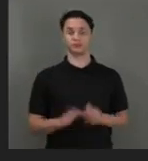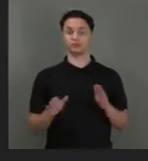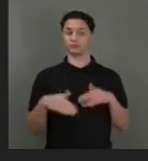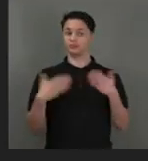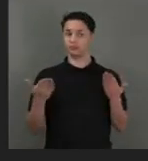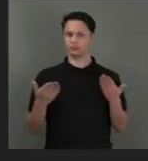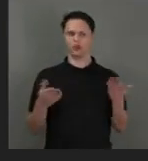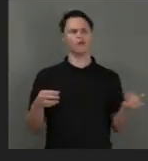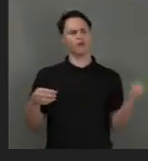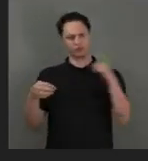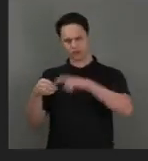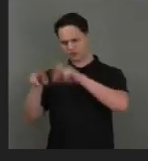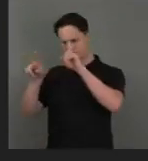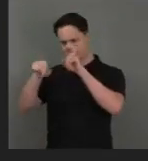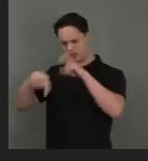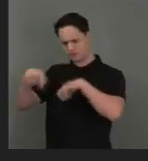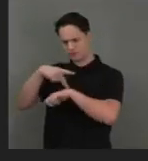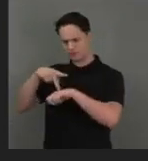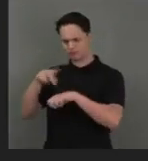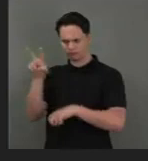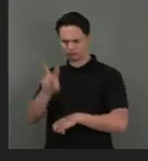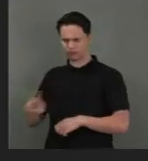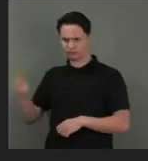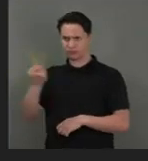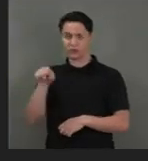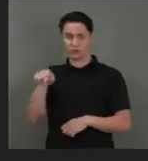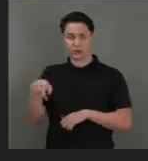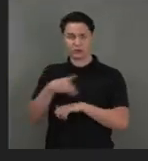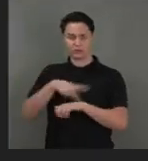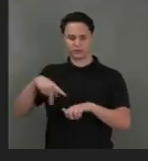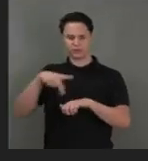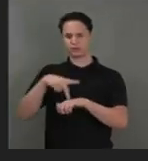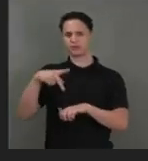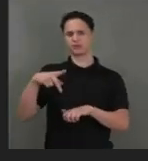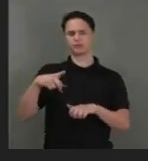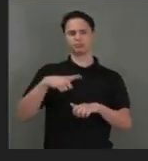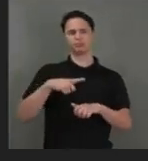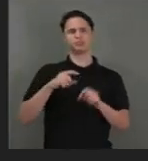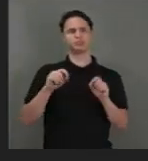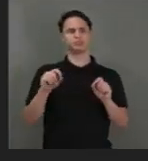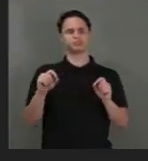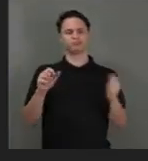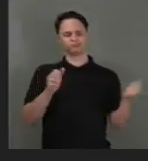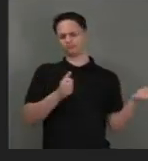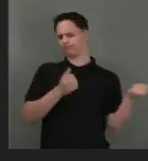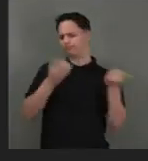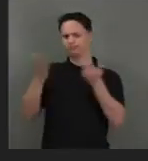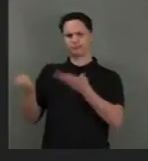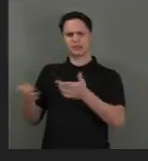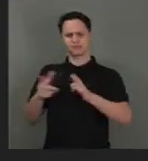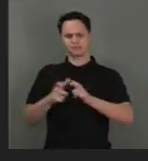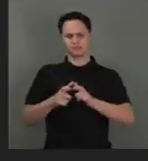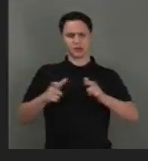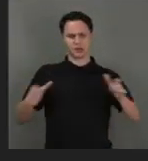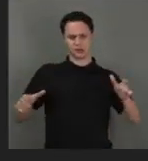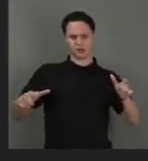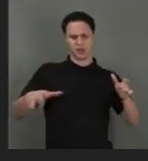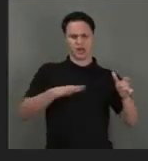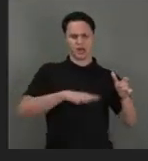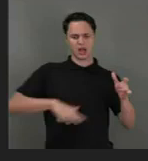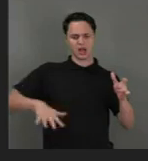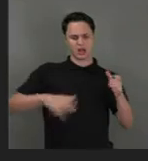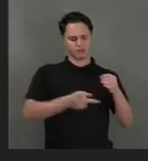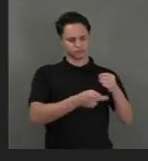à Venezuela, senhor presidente, um país que foi contemplado pela natureza com a maior reserva provada